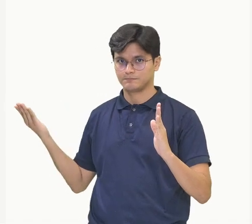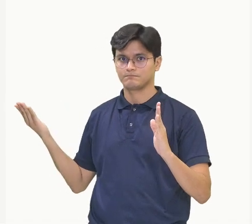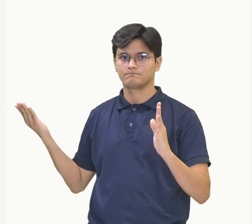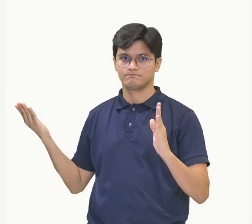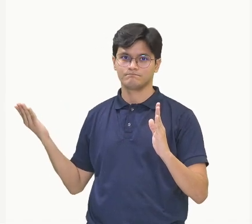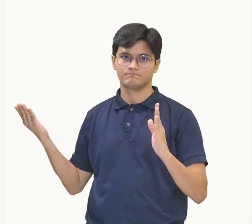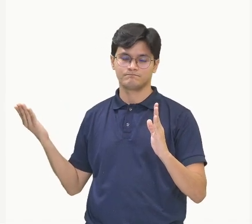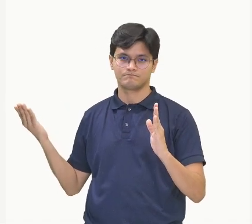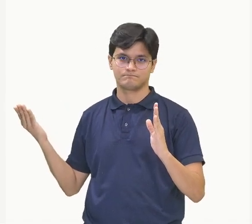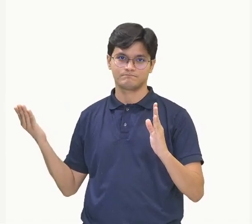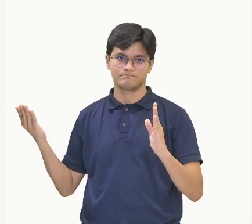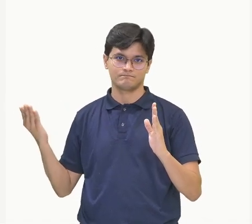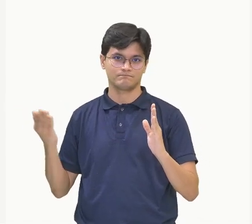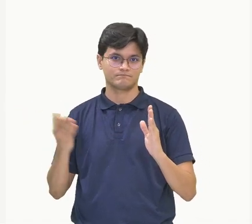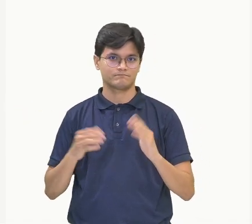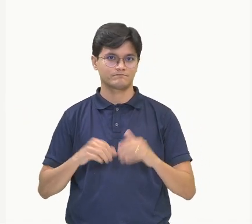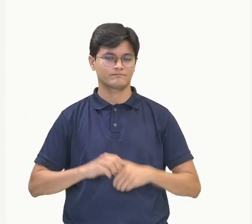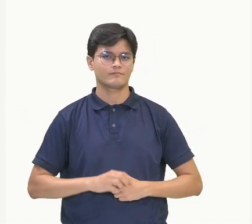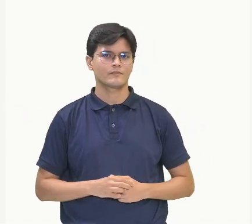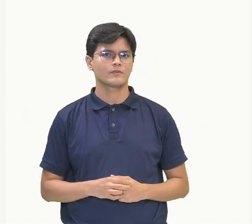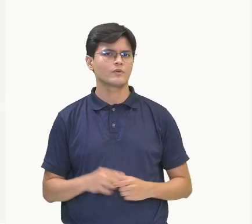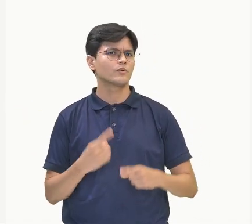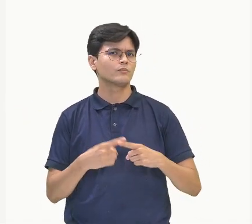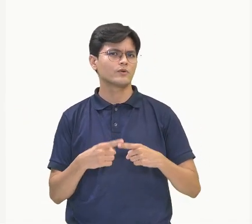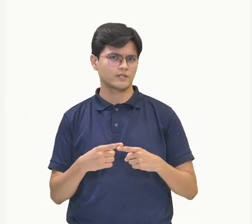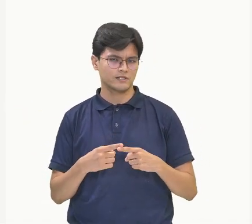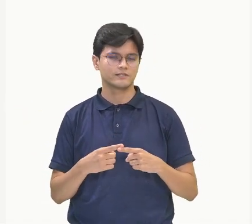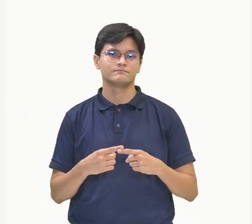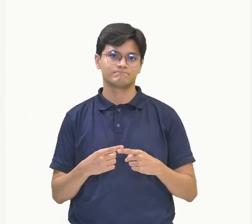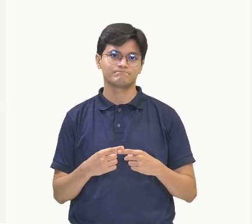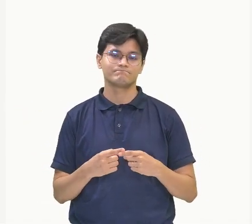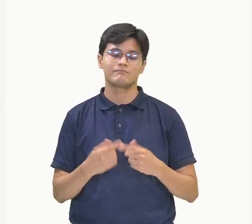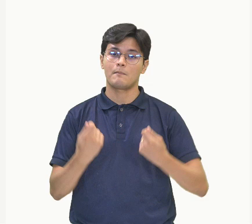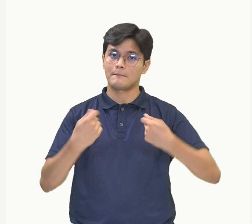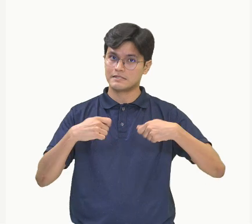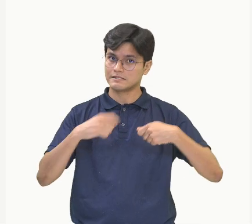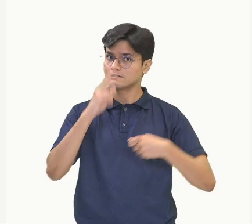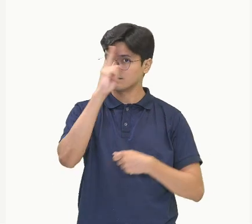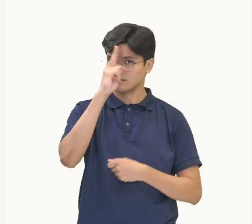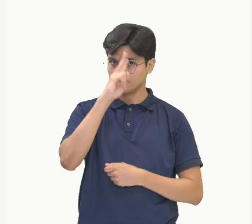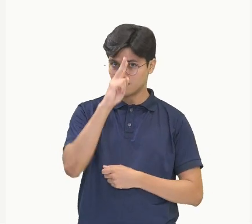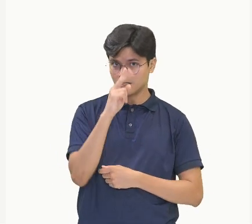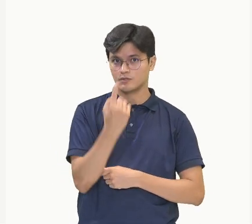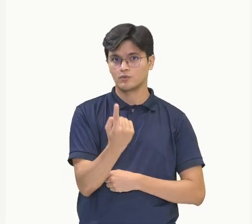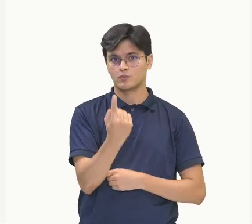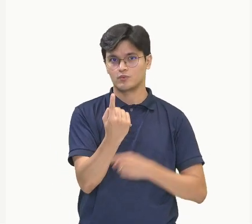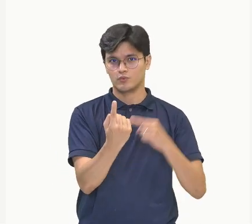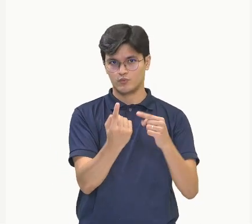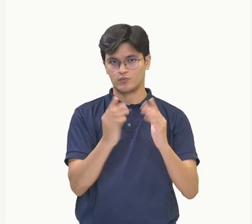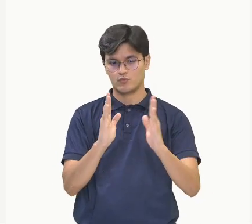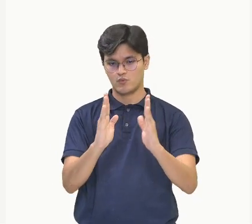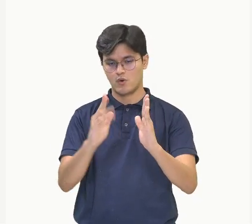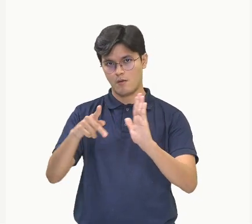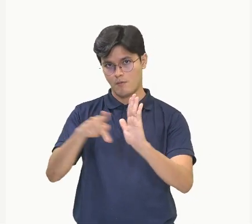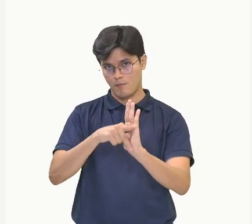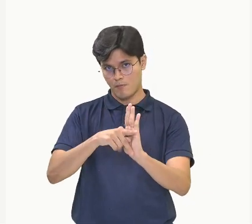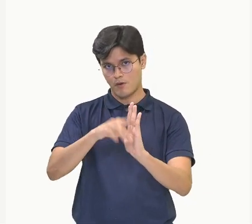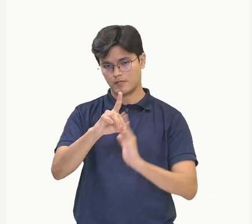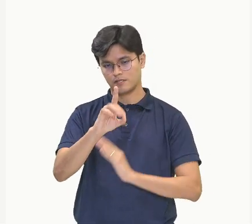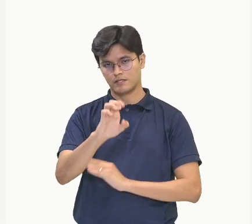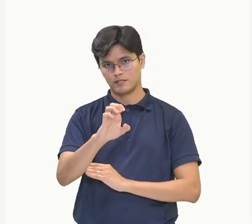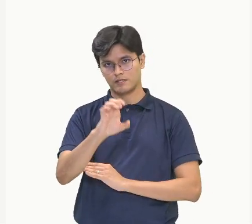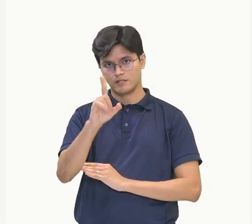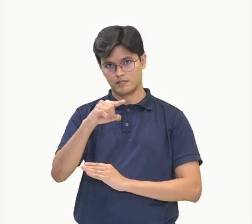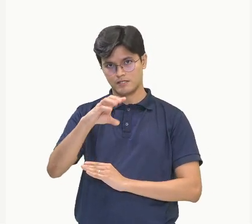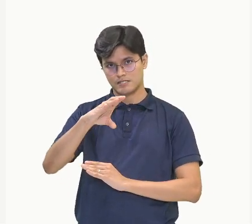7 centésimos. Por quê, professor? Porque eu tenho que lembrar, ó, que o 1 ele está na casa do décimo e o 7